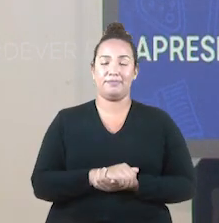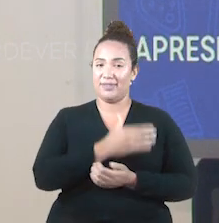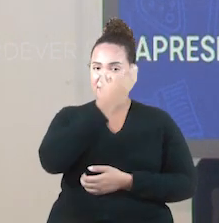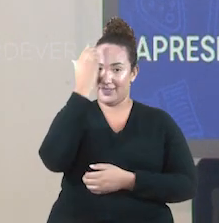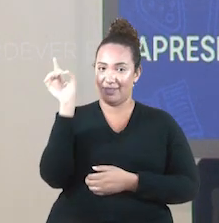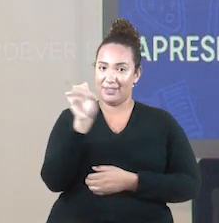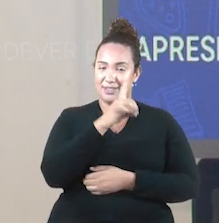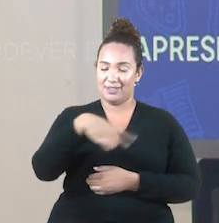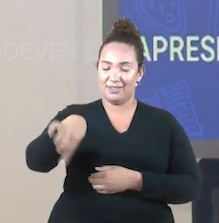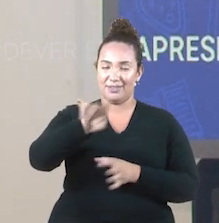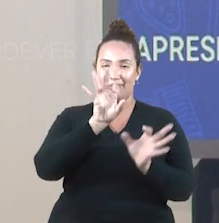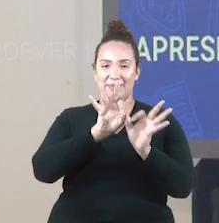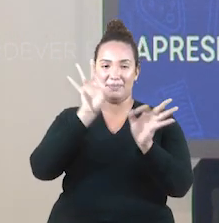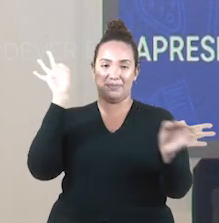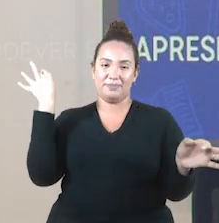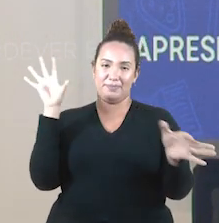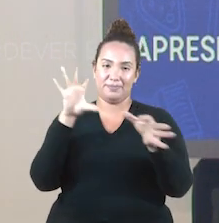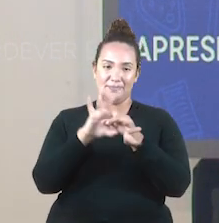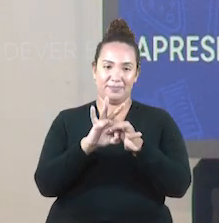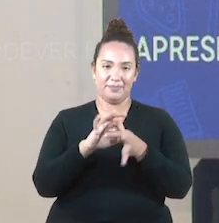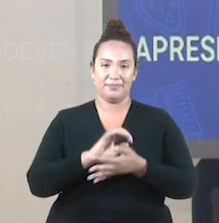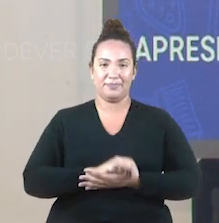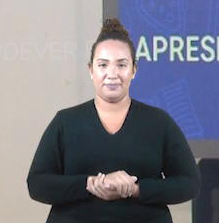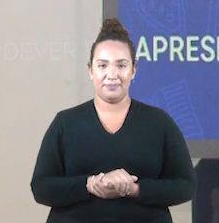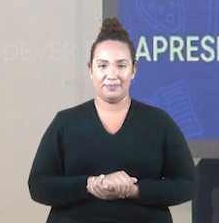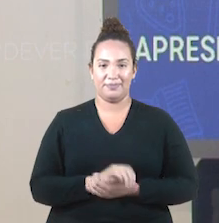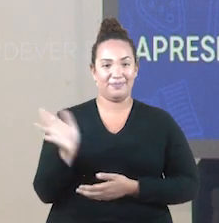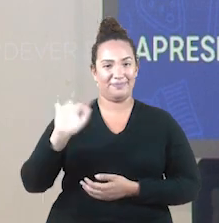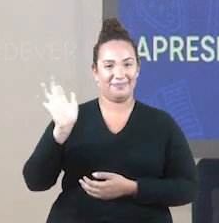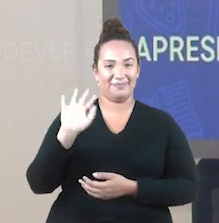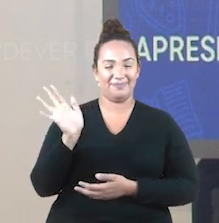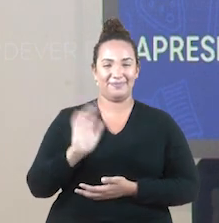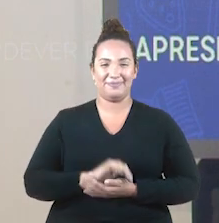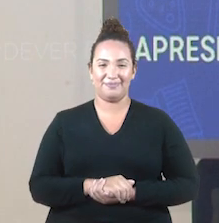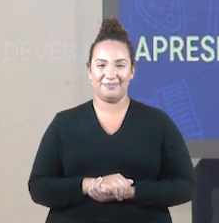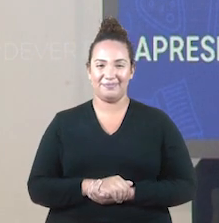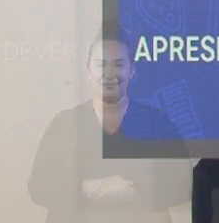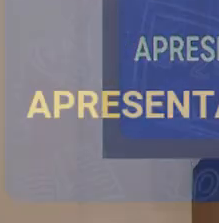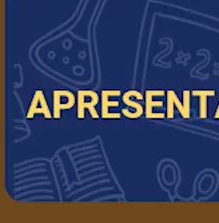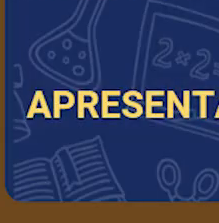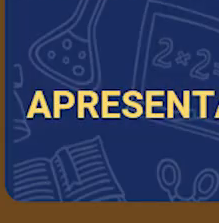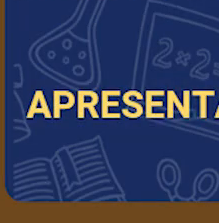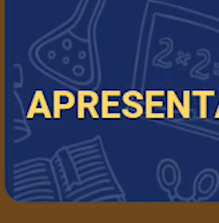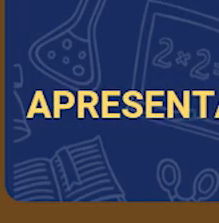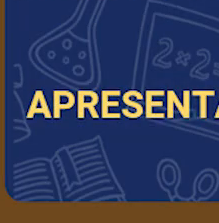E não esqueça, mesmo distantes, estamos juntos. Até a próxima aula!